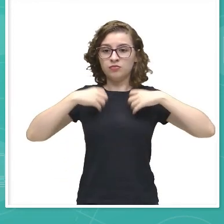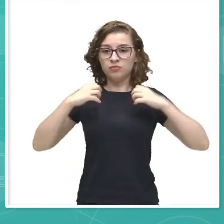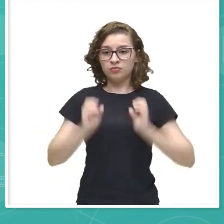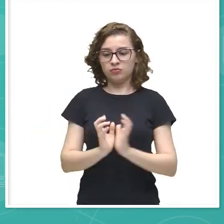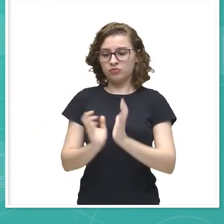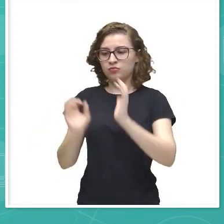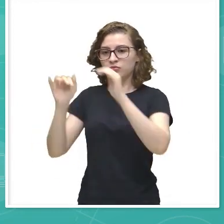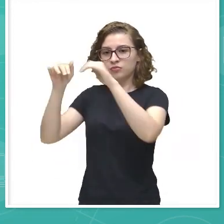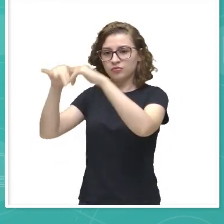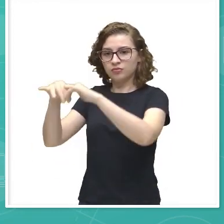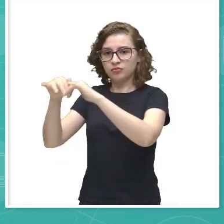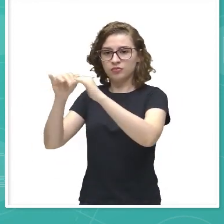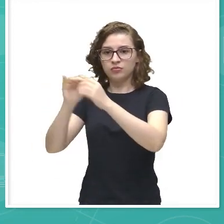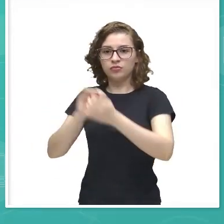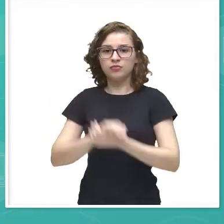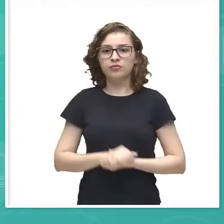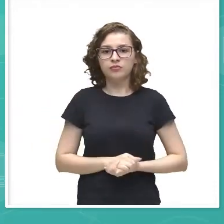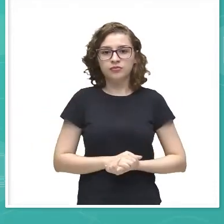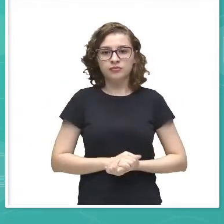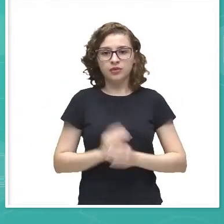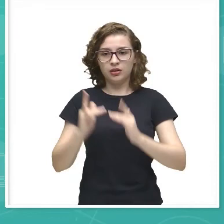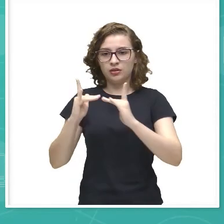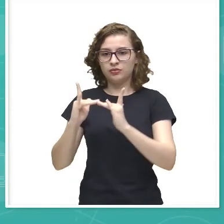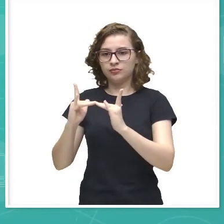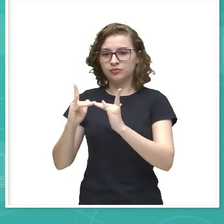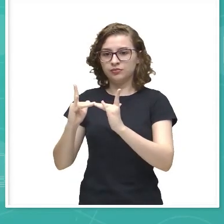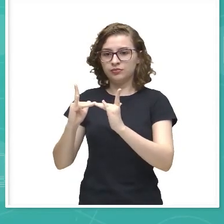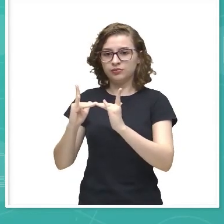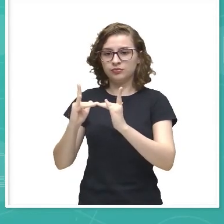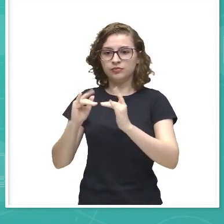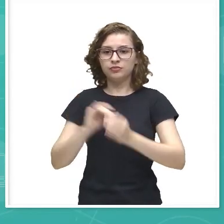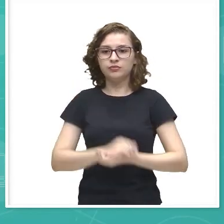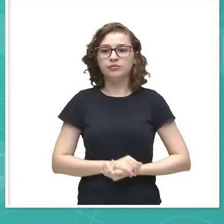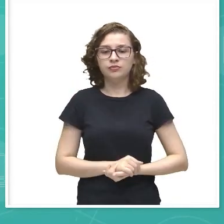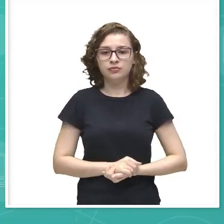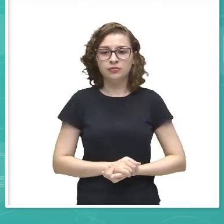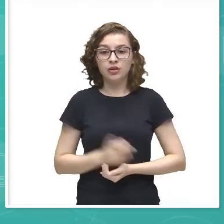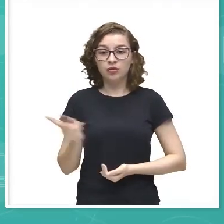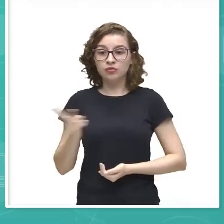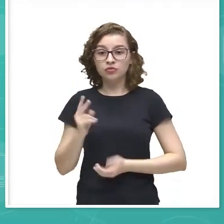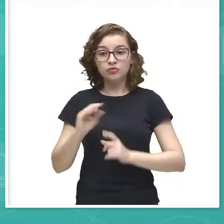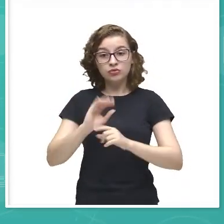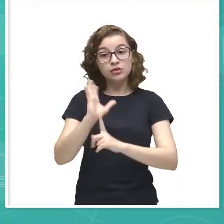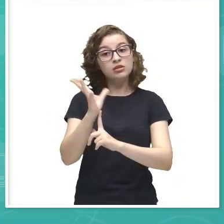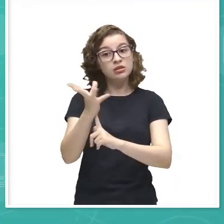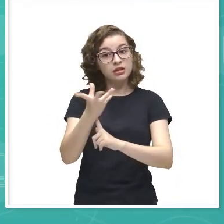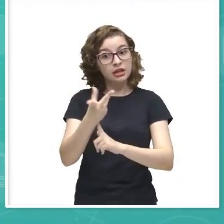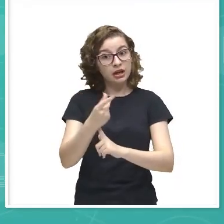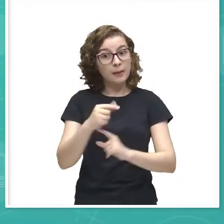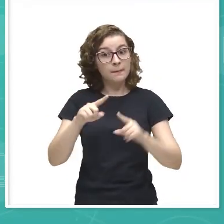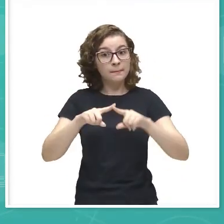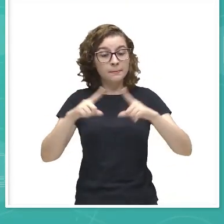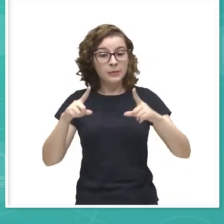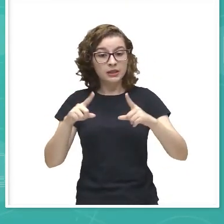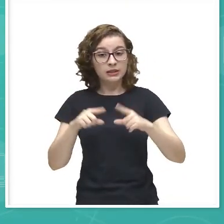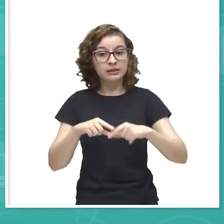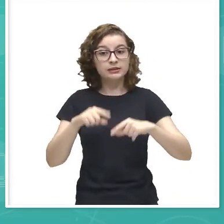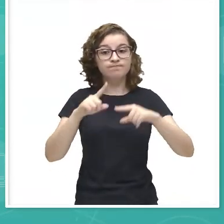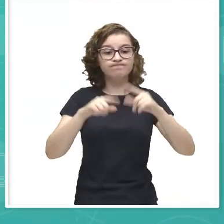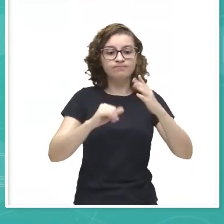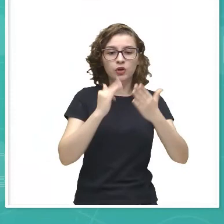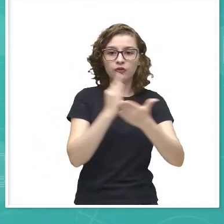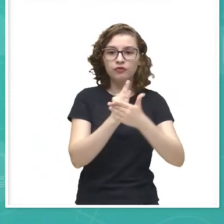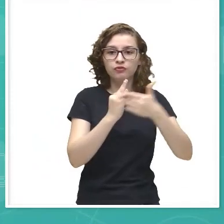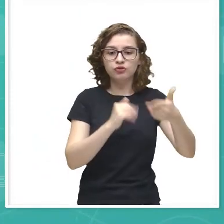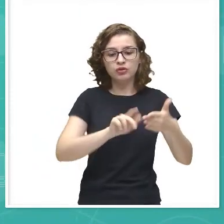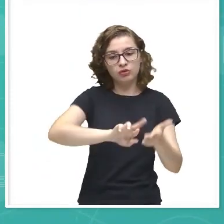guardar os restos mortais de uma pessoa. Então, são duas obras artísticas, mas elas têm funções diferentes,